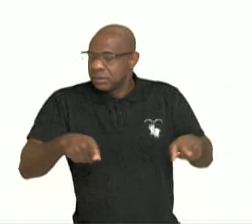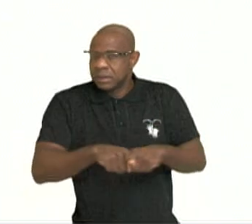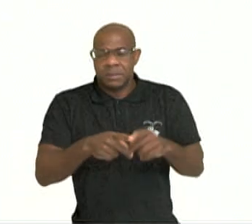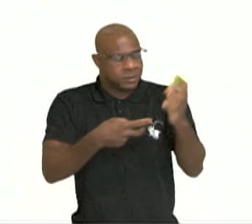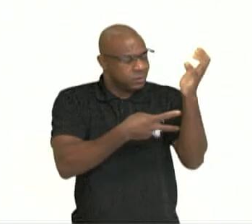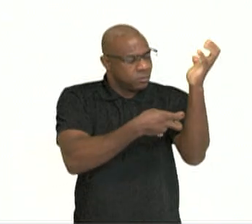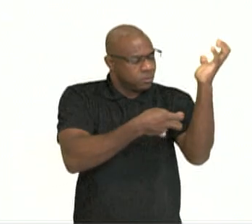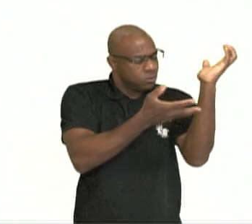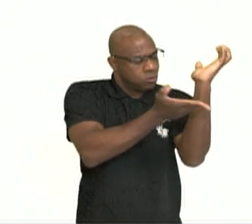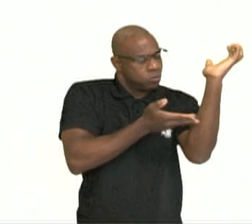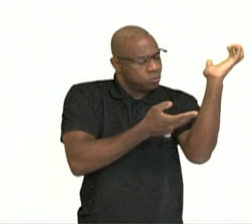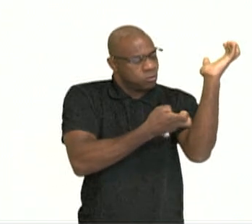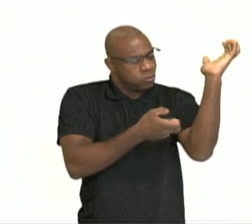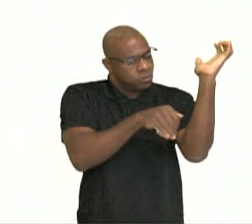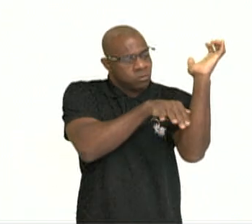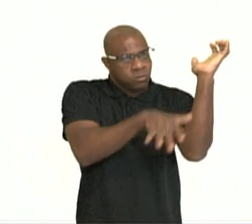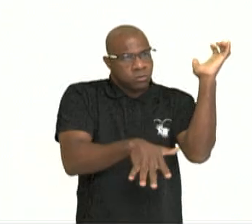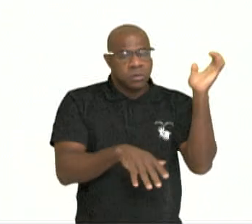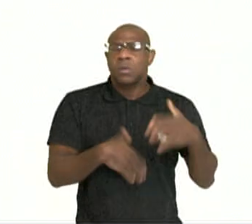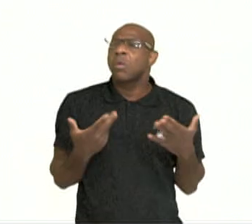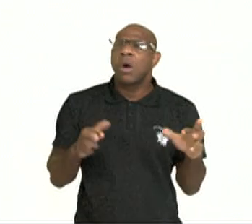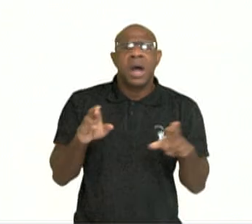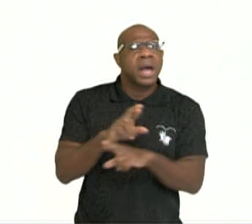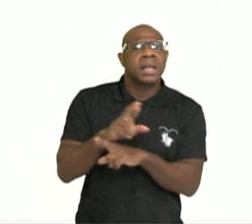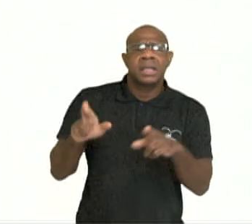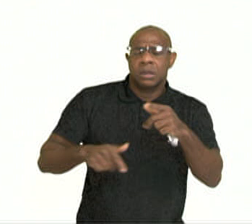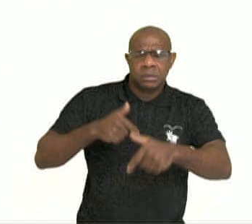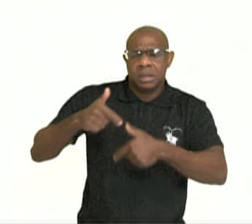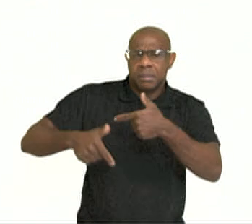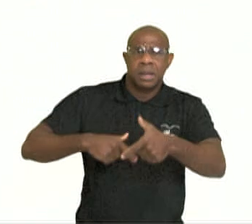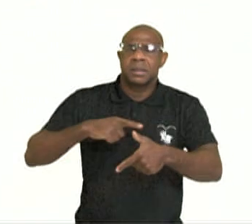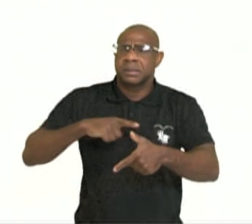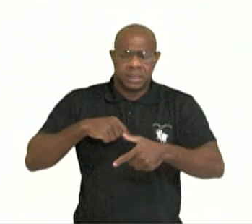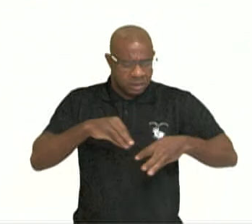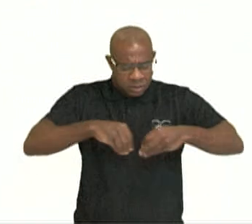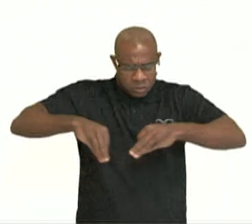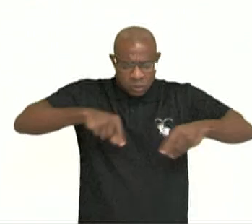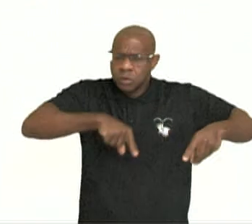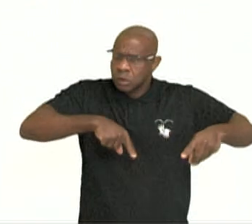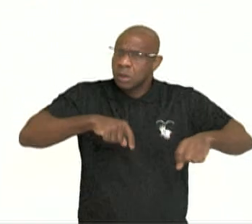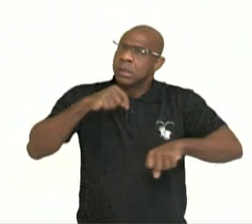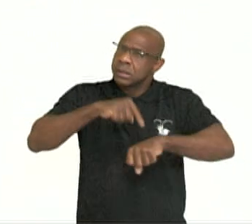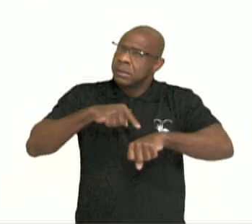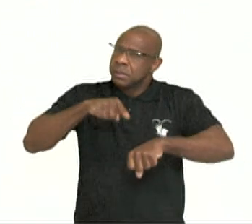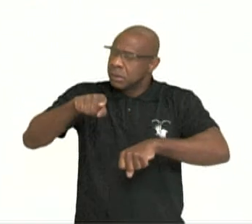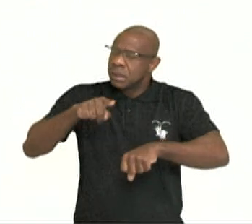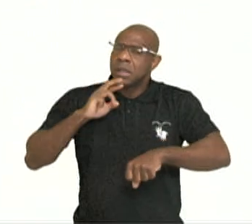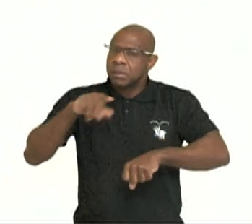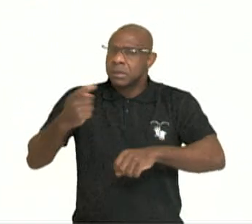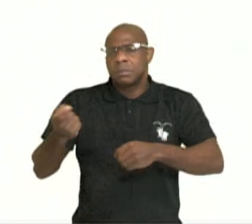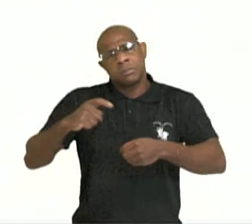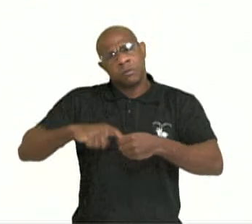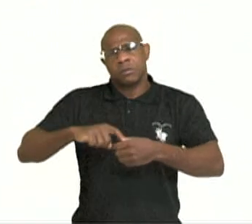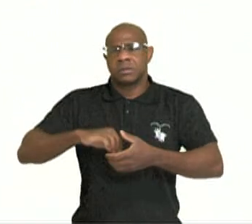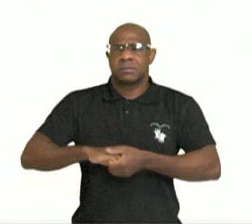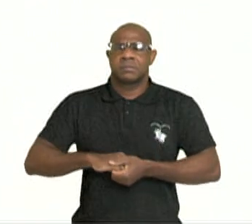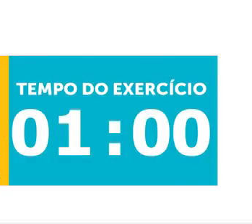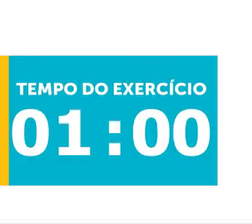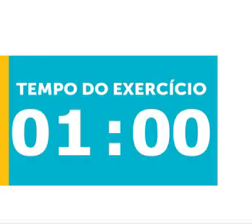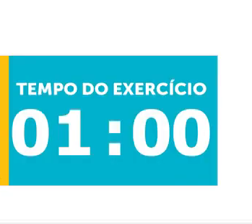copaíba. Comente a relação que essas atividades têm com o solo. Vou dar um tempinho para vocês e eu já retorno.